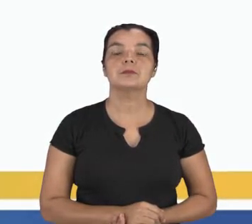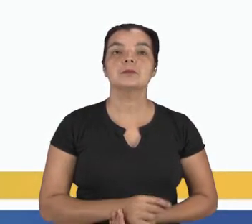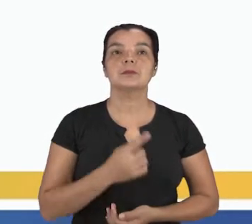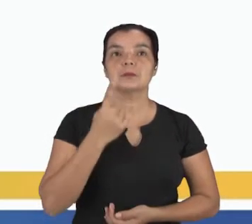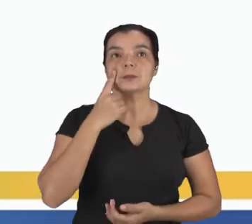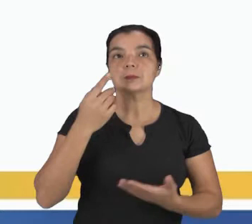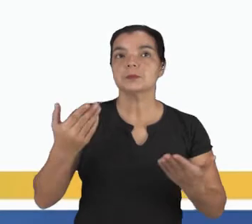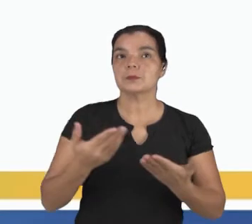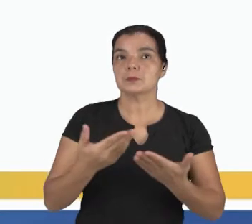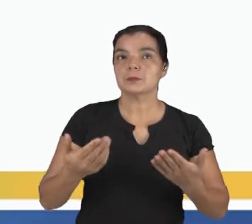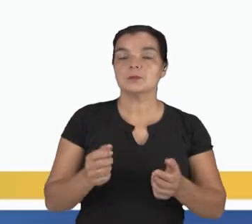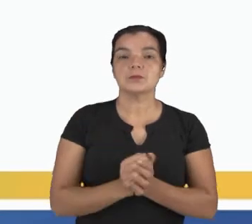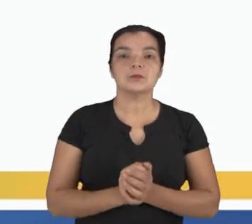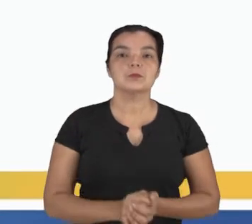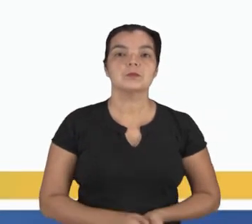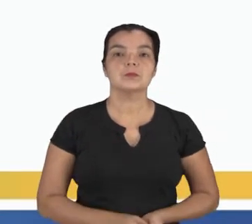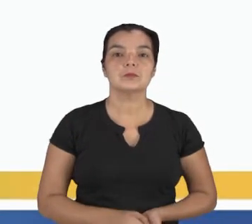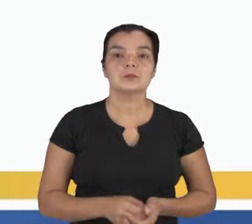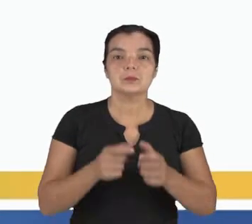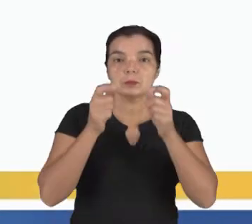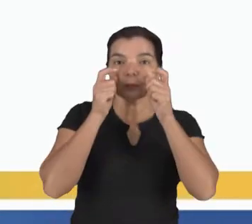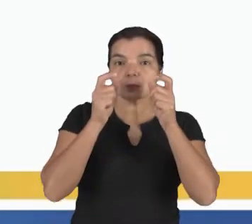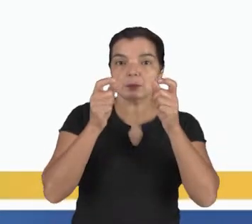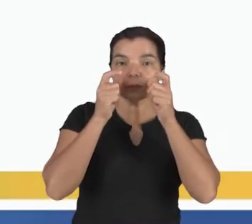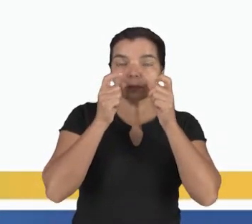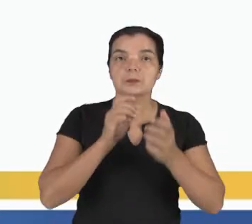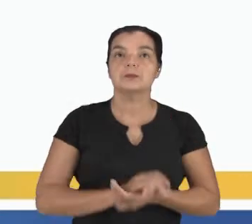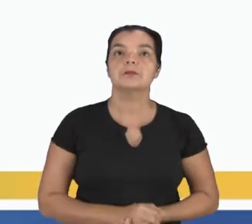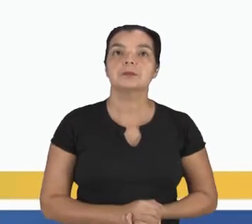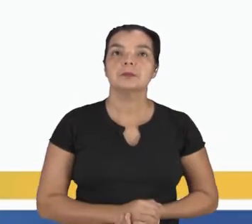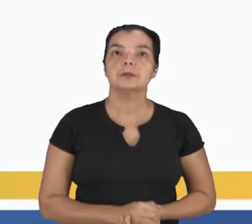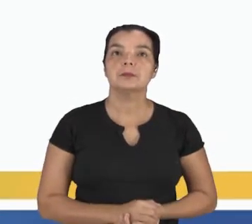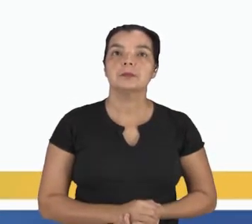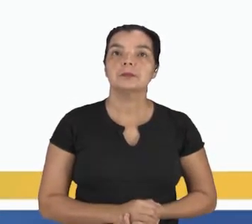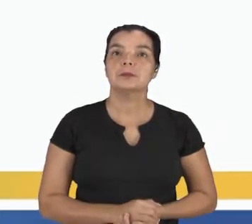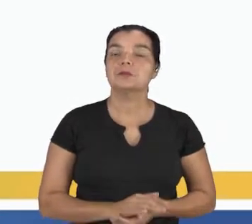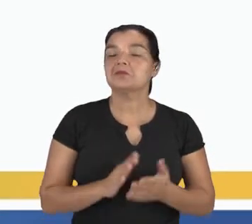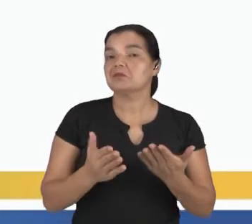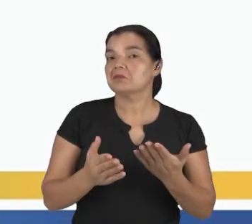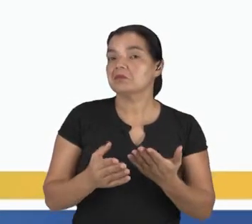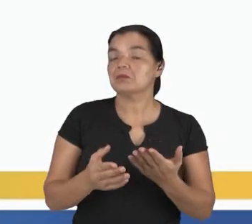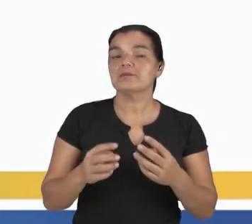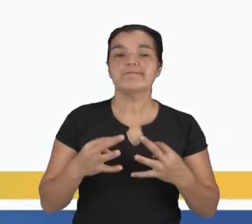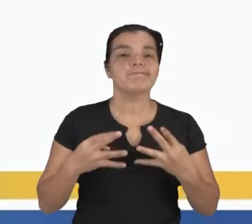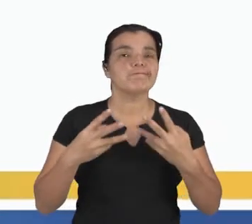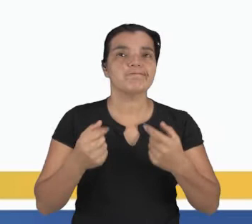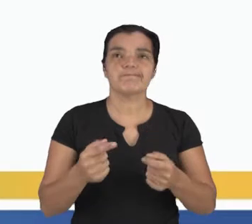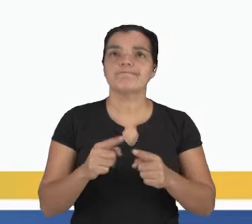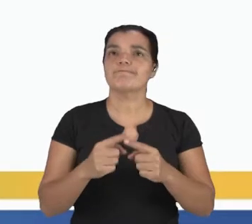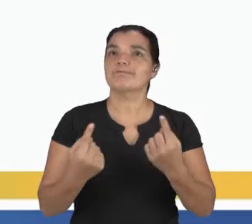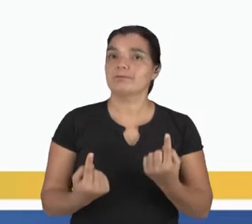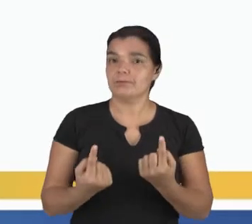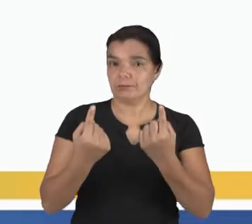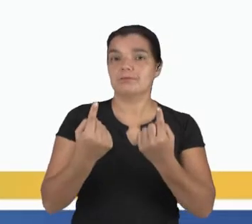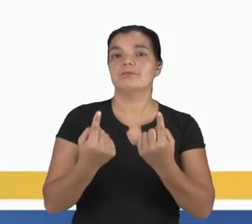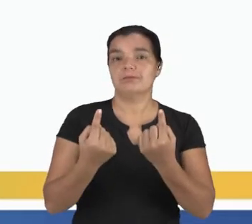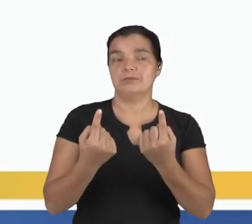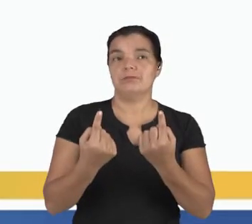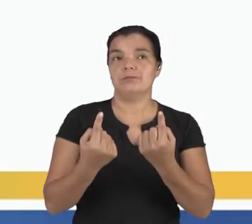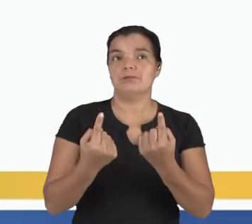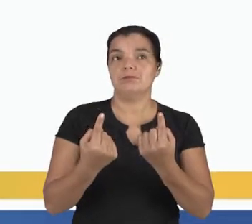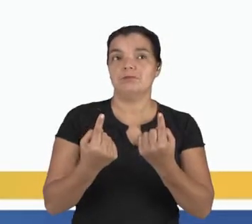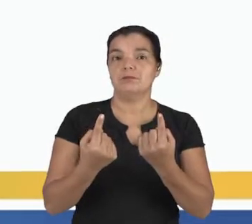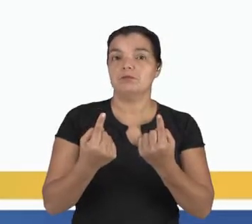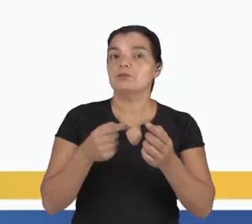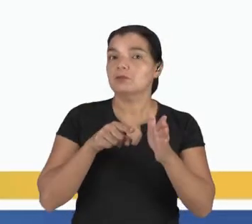Devemos ter agora um pouco de atenção, pois nem sempre há proporcionalidade em